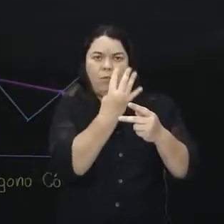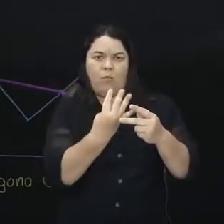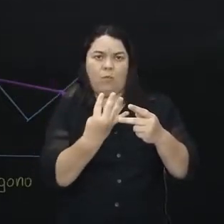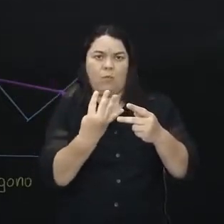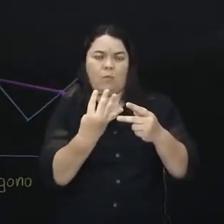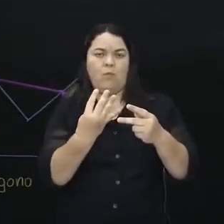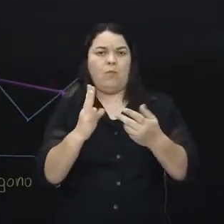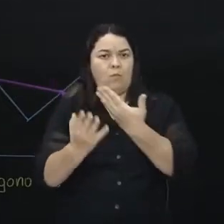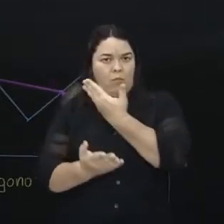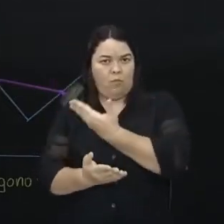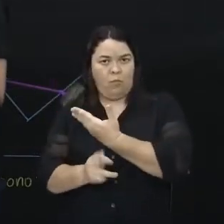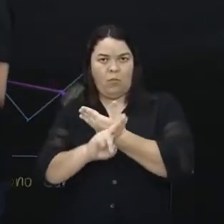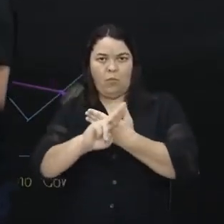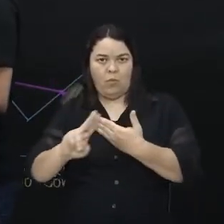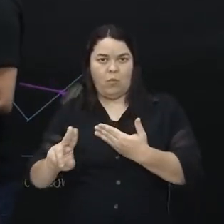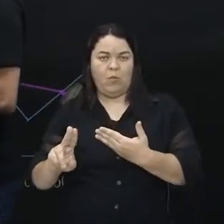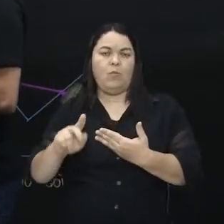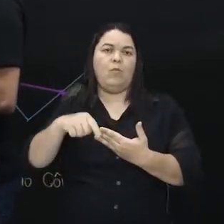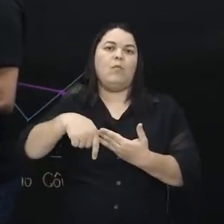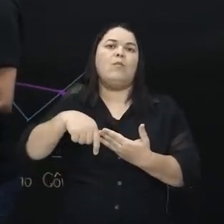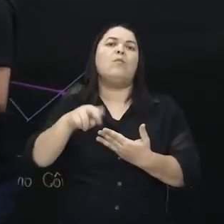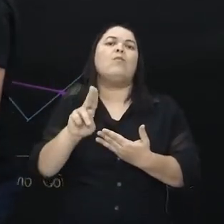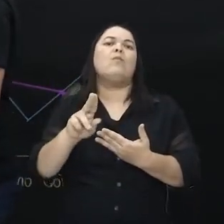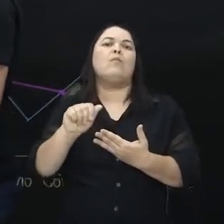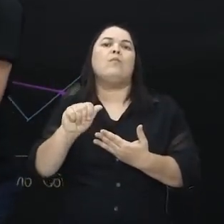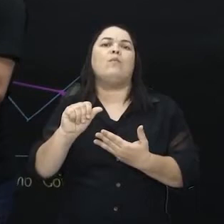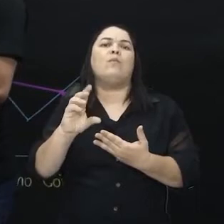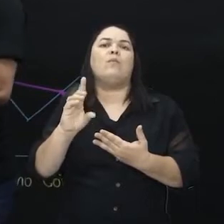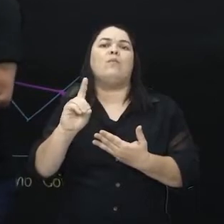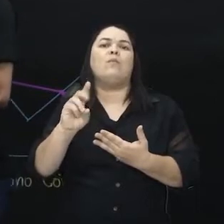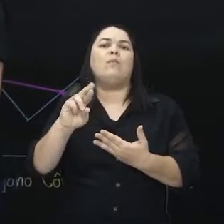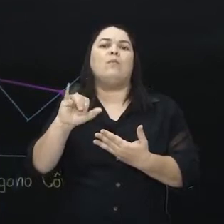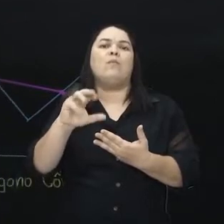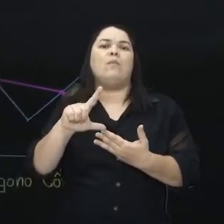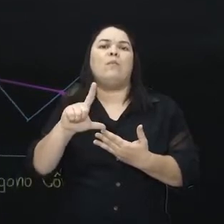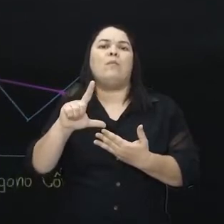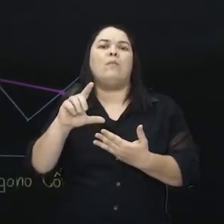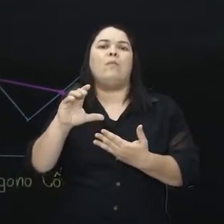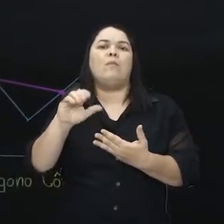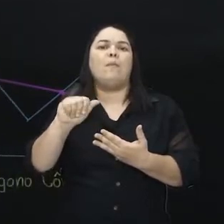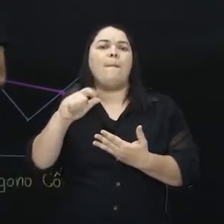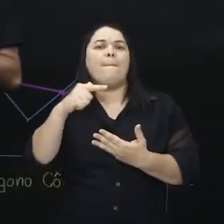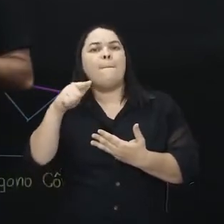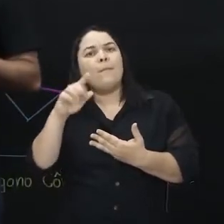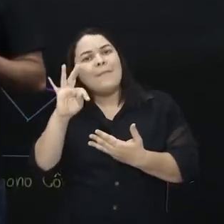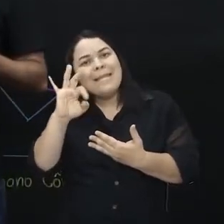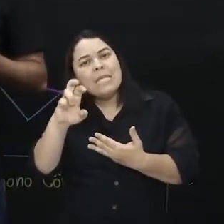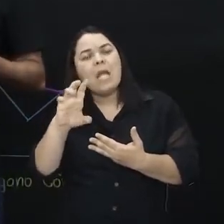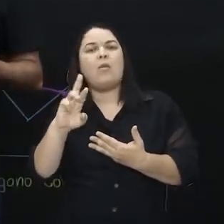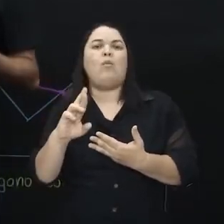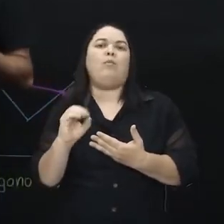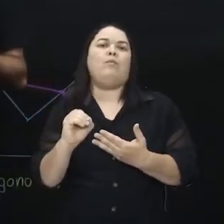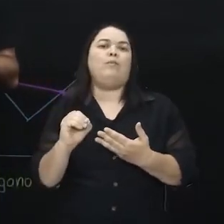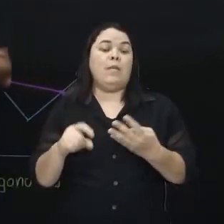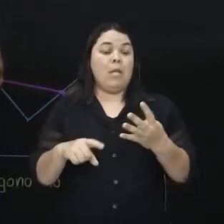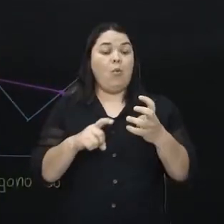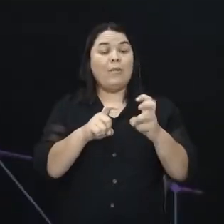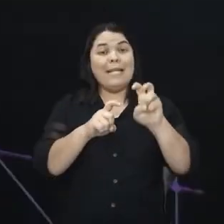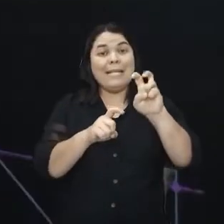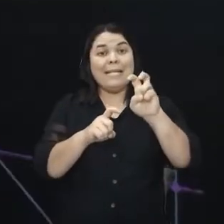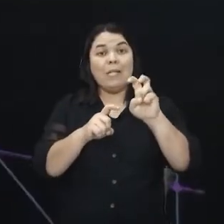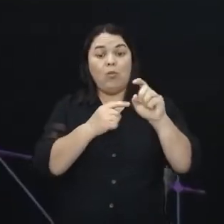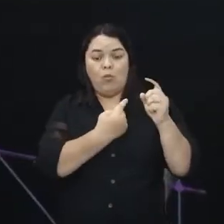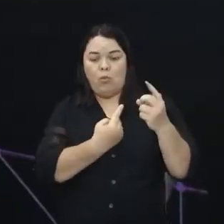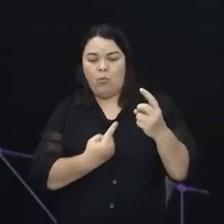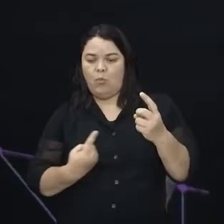quadrilátero. Perfeito? Continuando aqui então. Se tem 5 lados, ele é chamado de pentágono. Pentágono vem